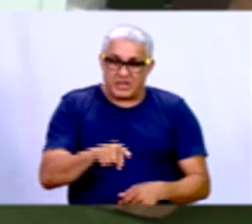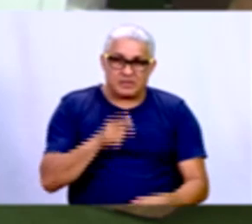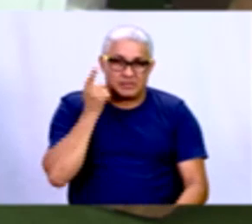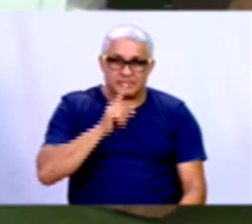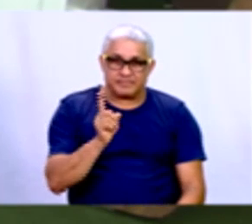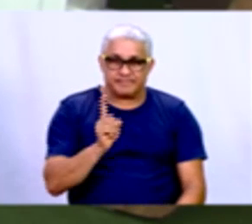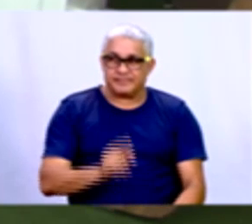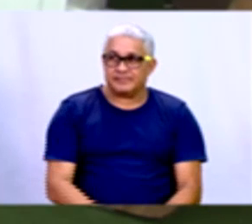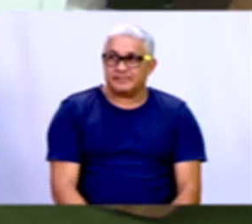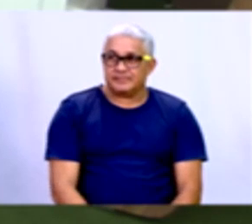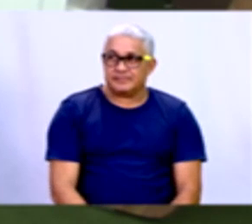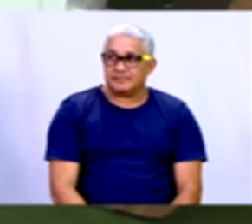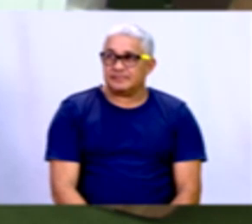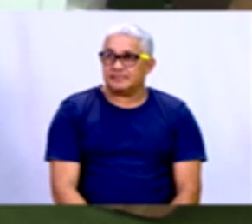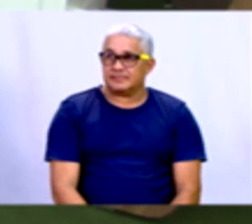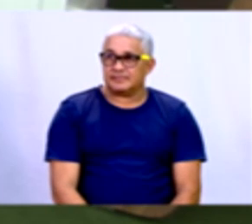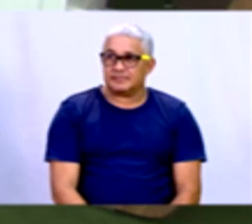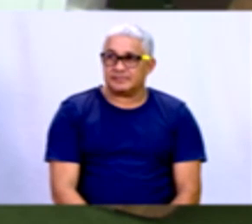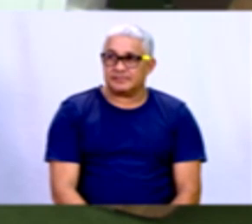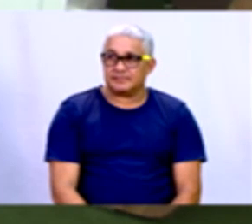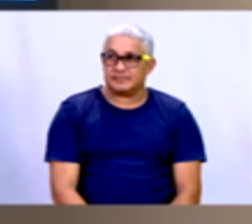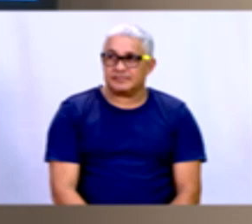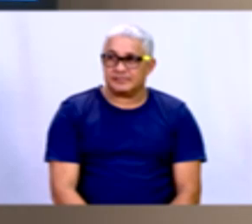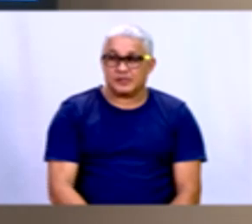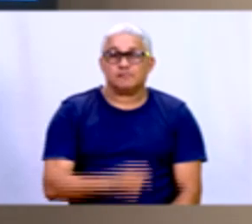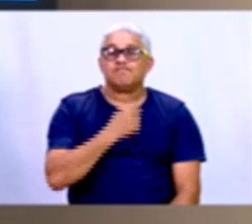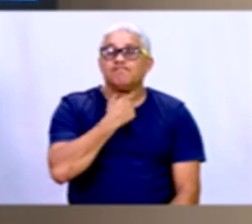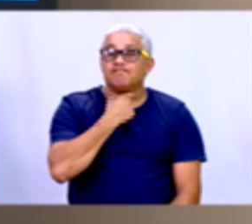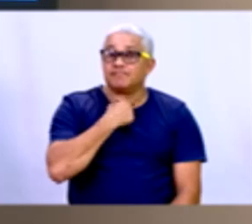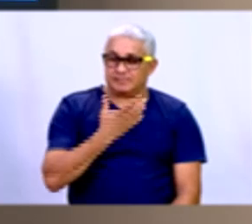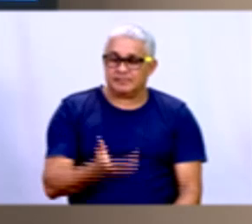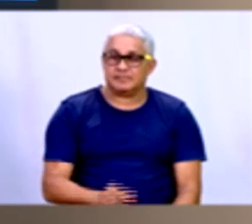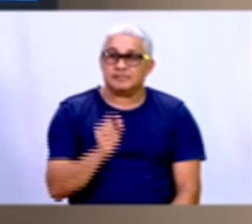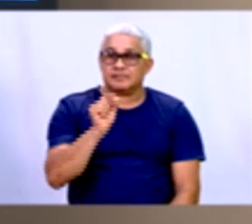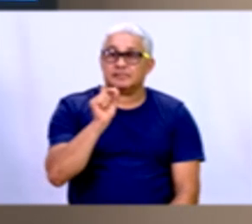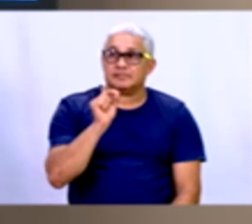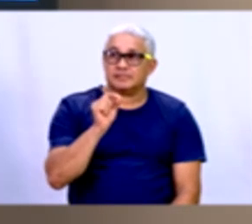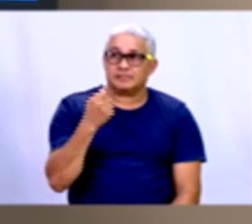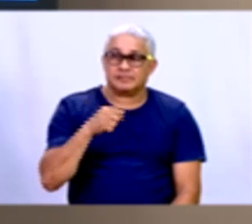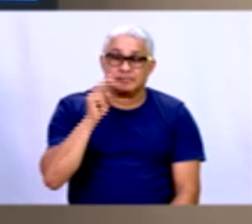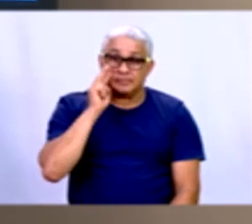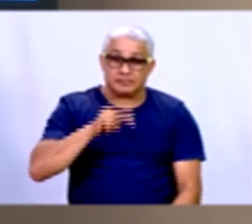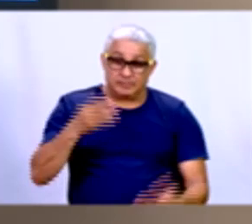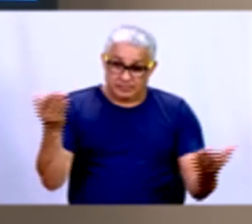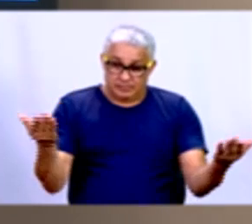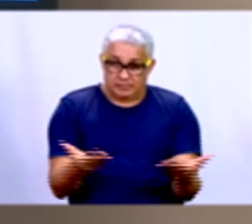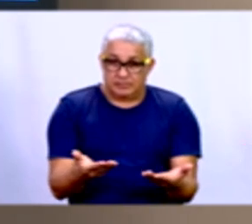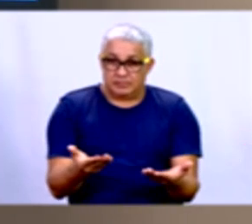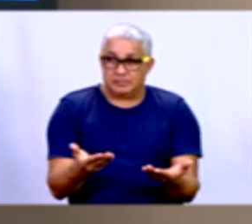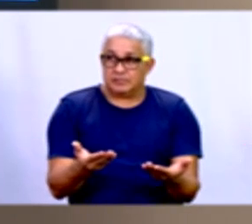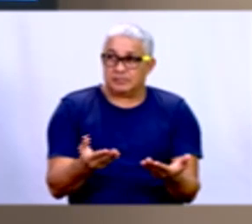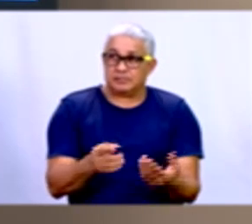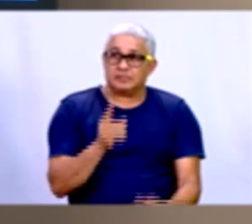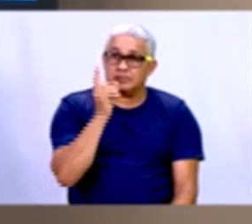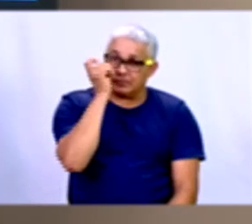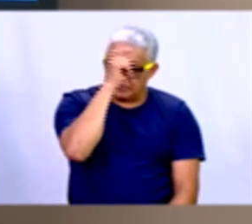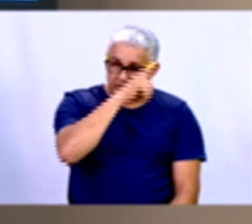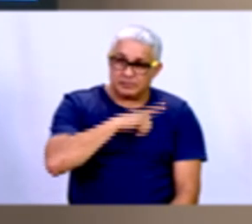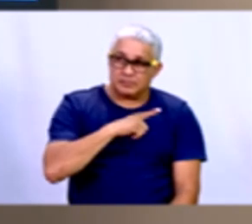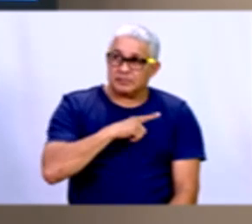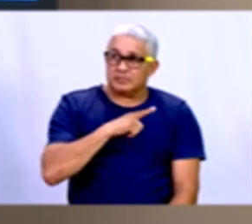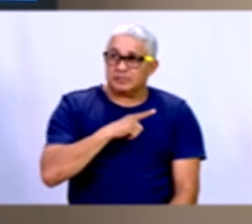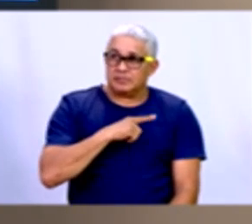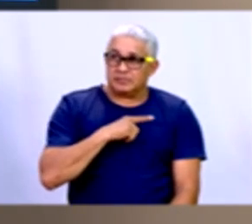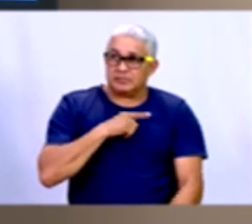Bom, vamos aqui na voz então, né? O que a gente tem que ver hoje com relação às dificuldades que a gente tem